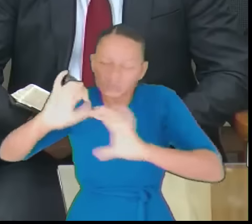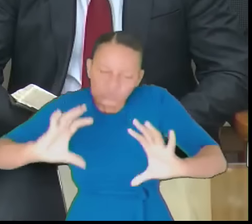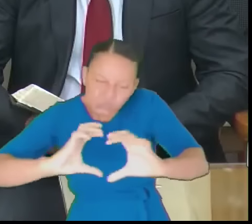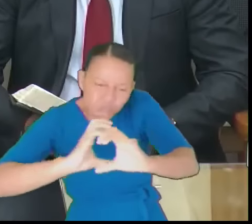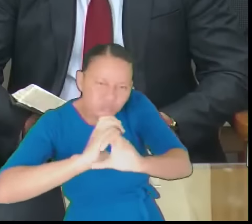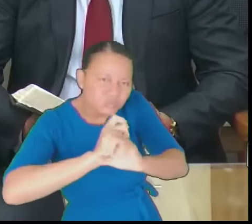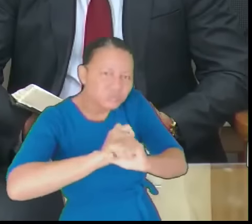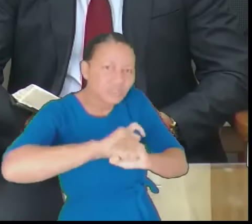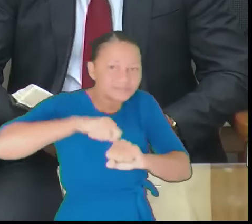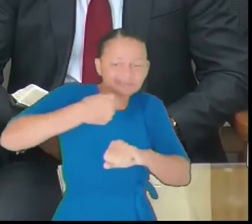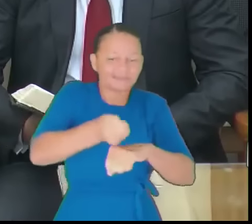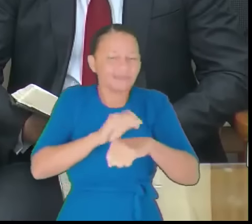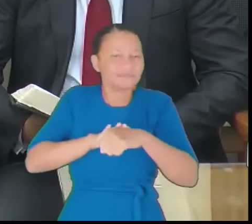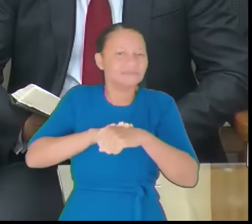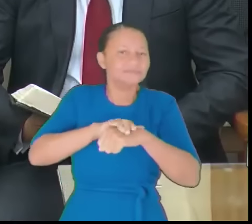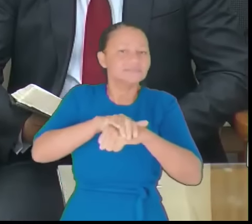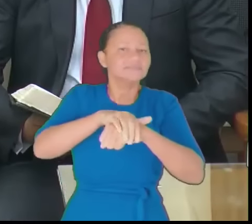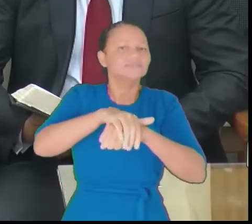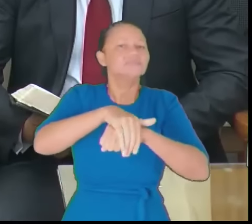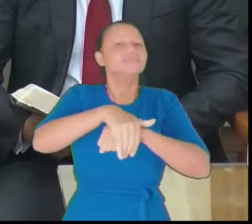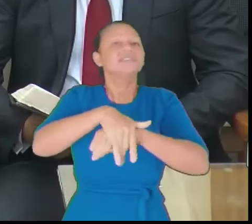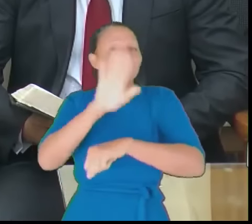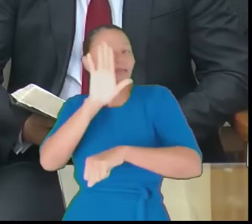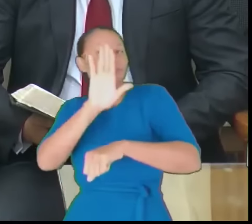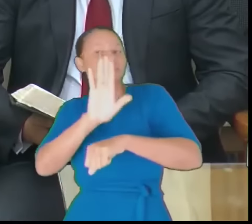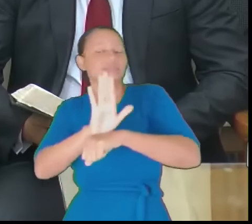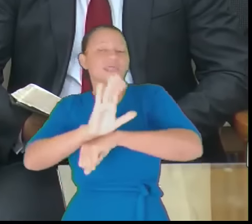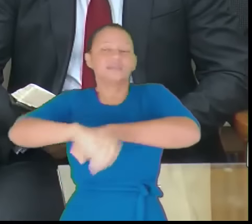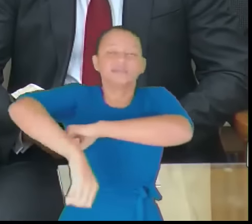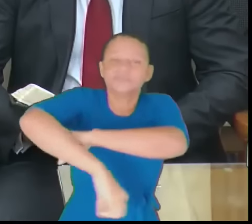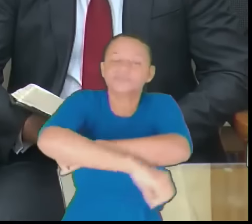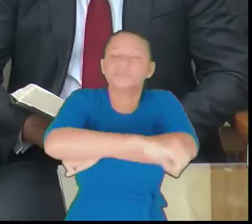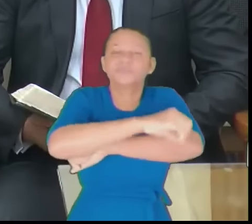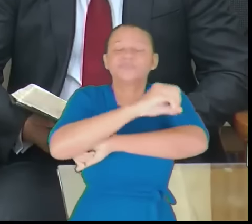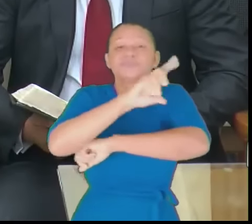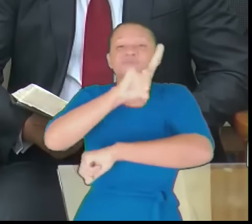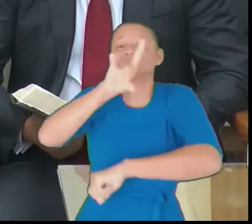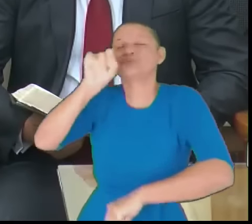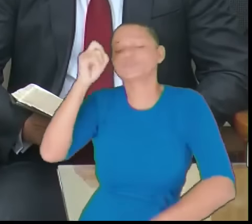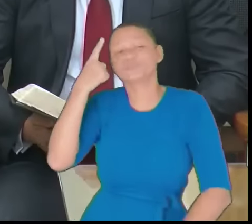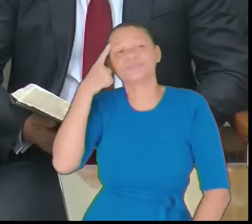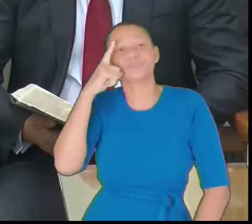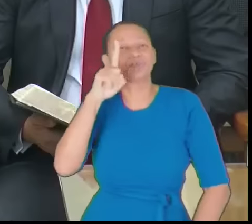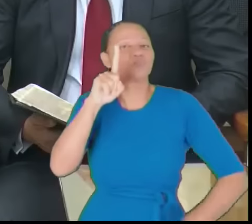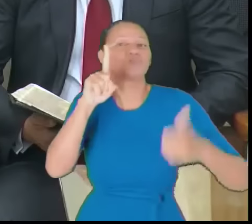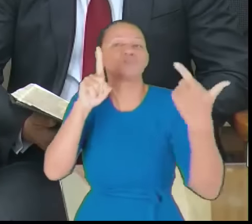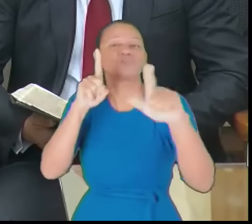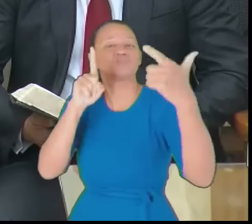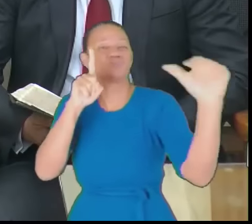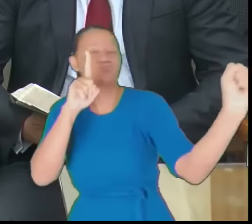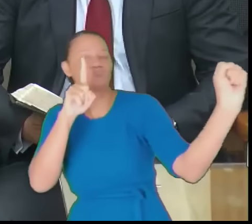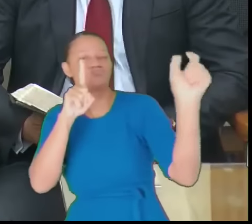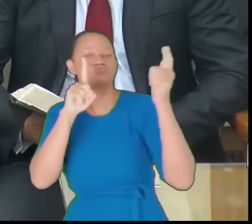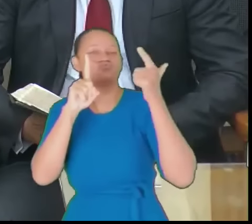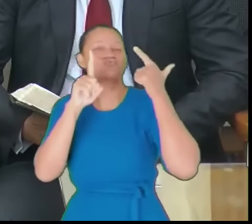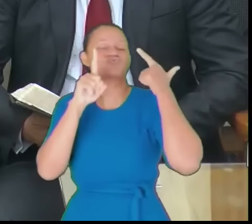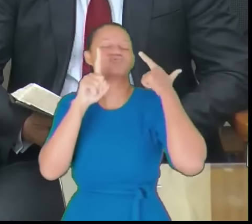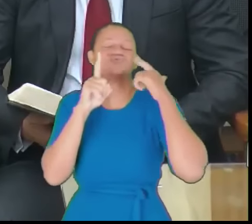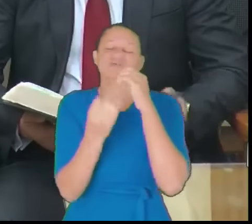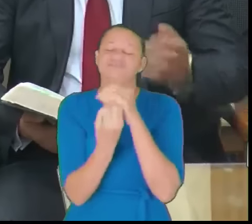de noite. E foi a tarde e a manhã do dia primeiro, Moisés. Nem havia sol, mas eu já tinha criado a